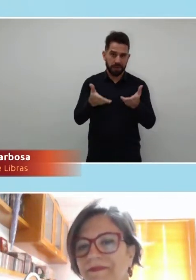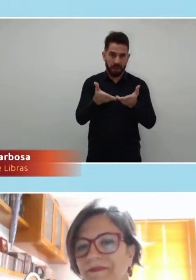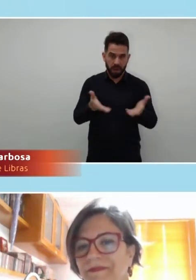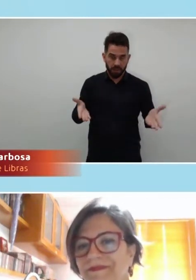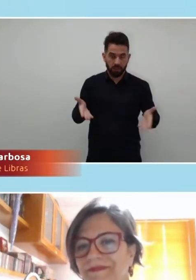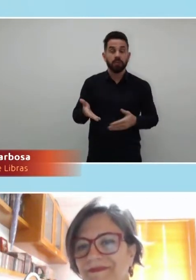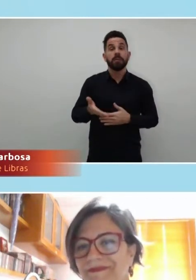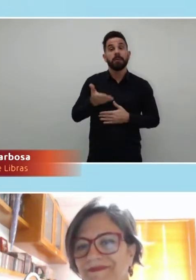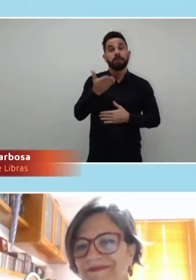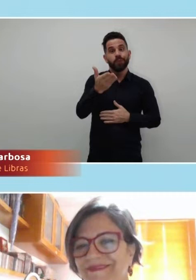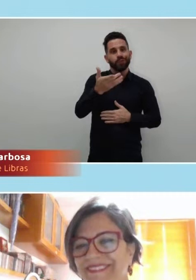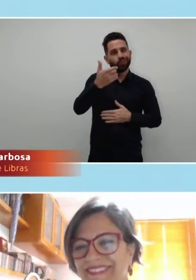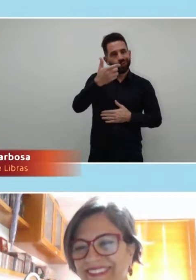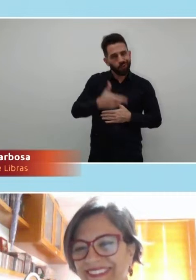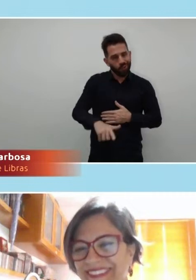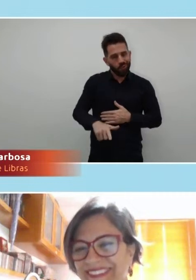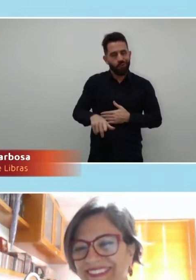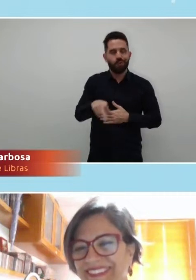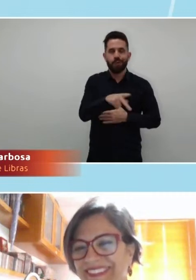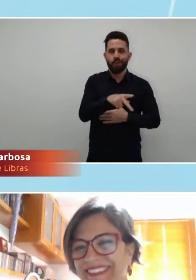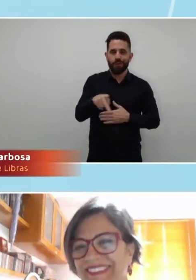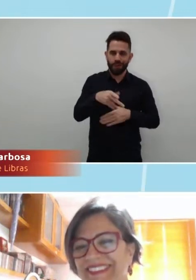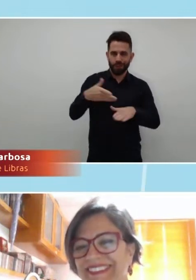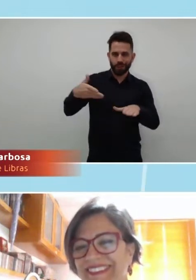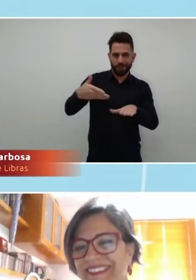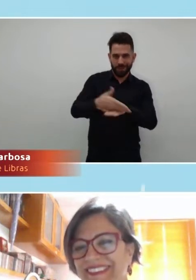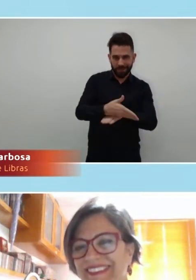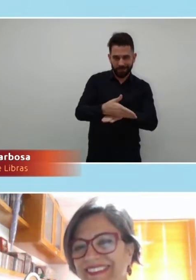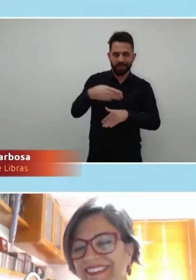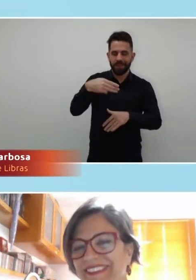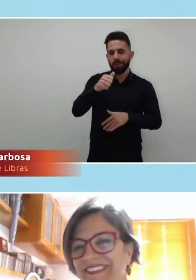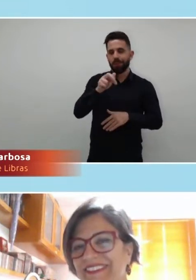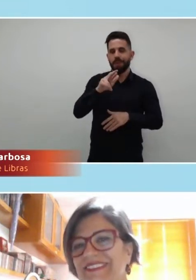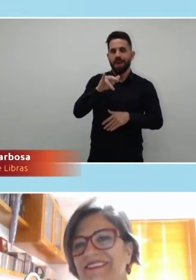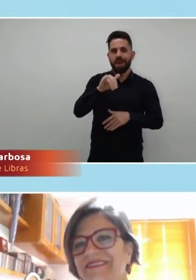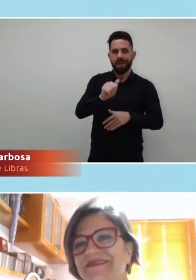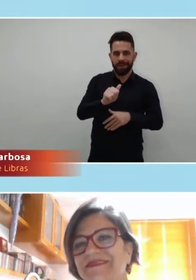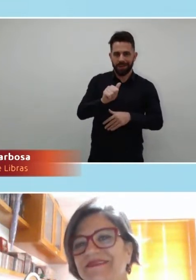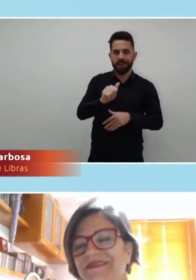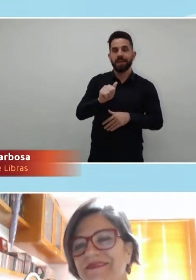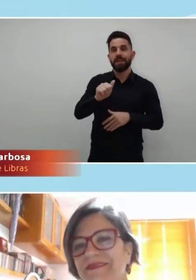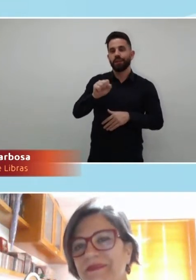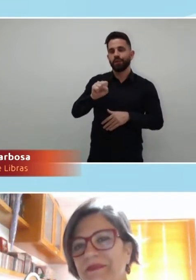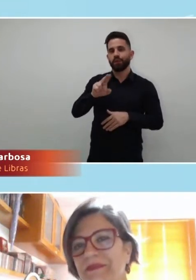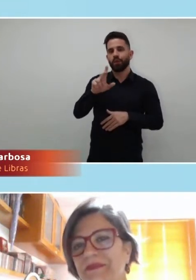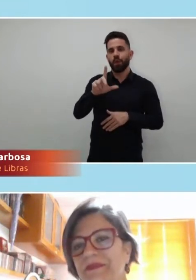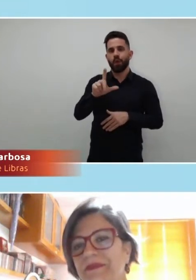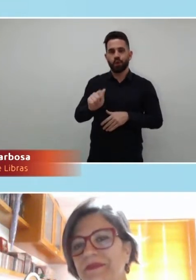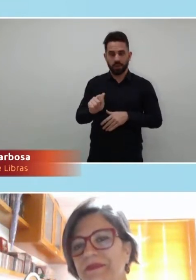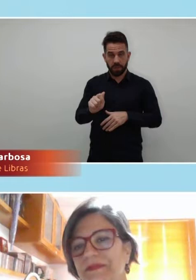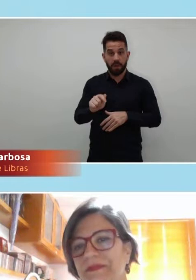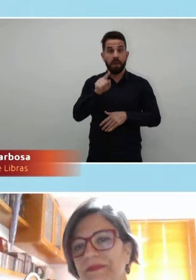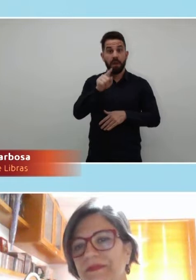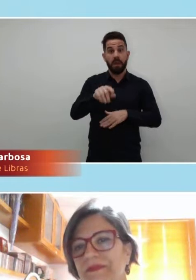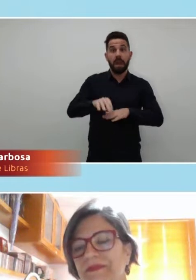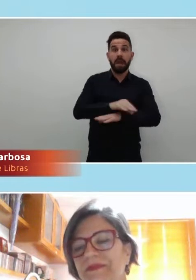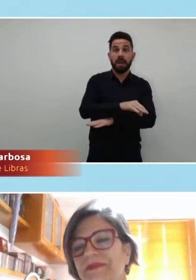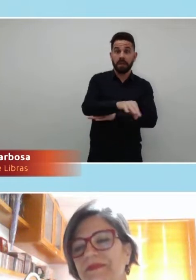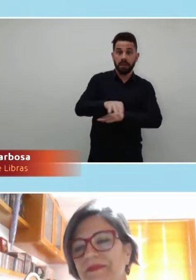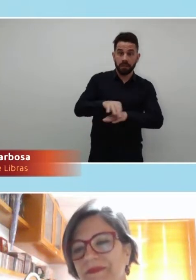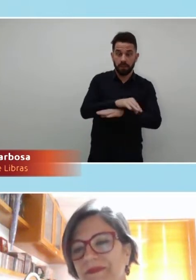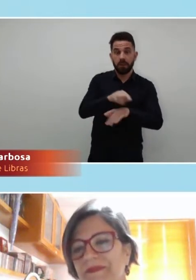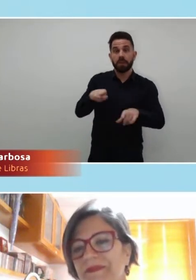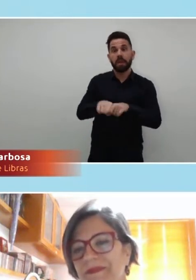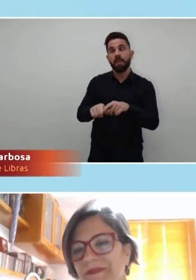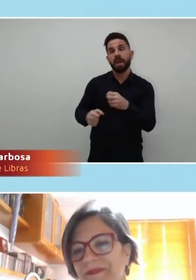mais uma vez com a professora Maria Esther de Souza, que é arquiteta e assessora de Relações Institucionais do